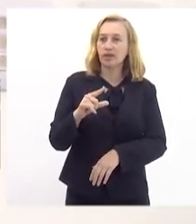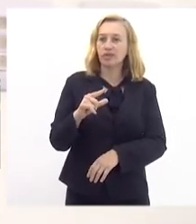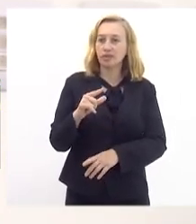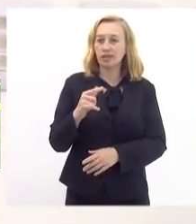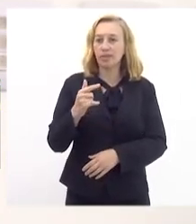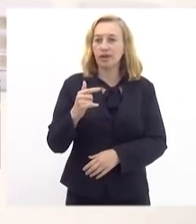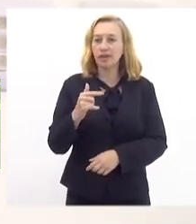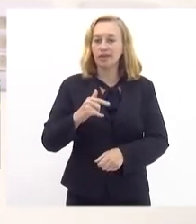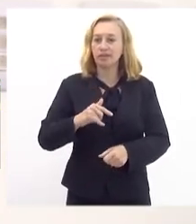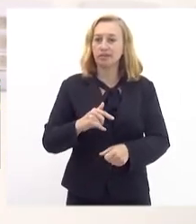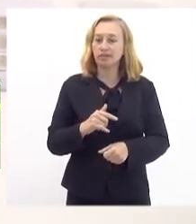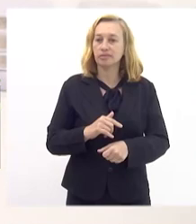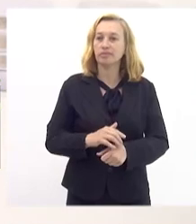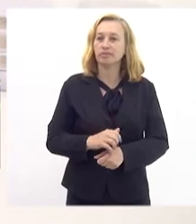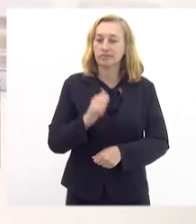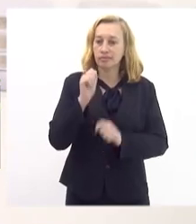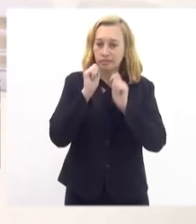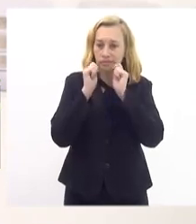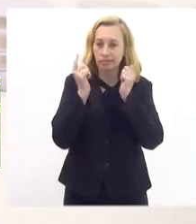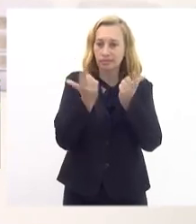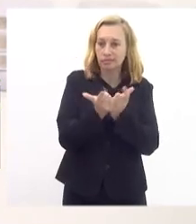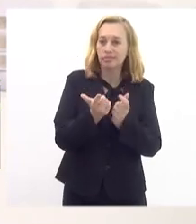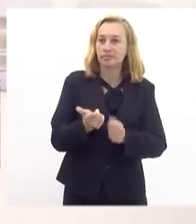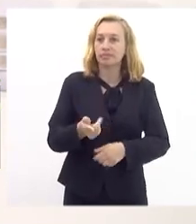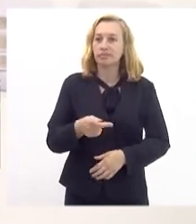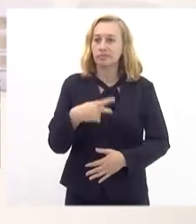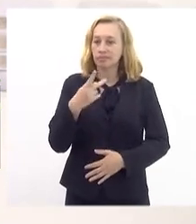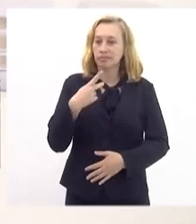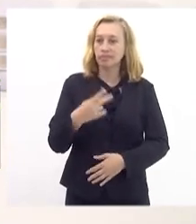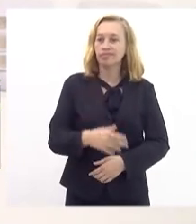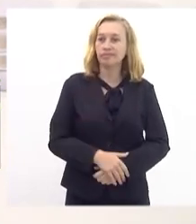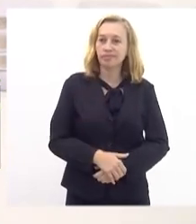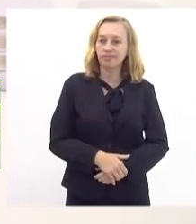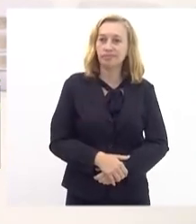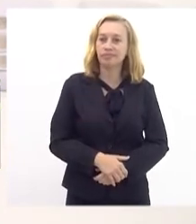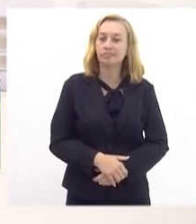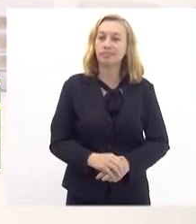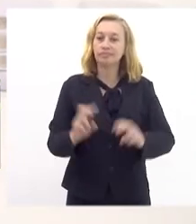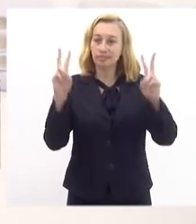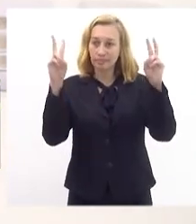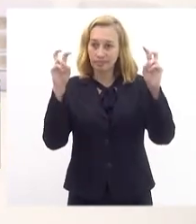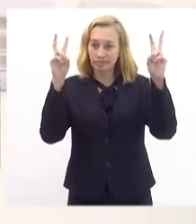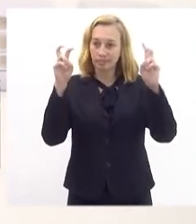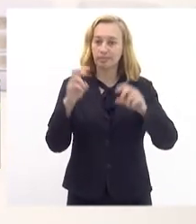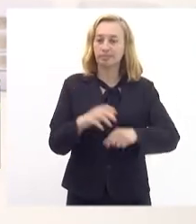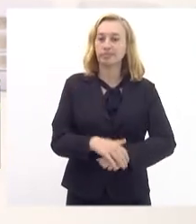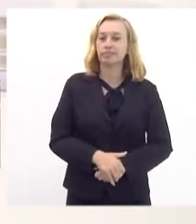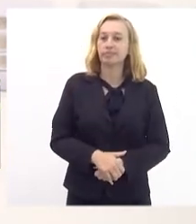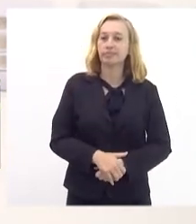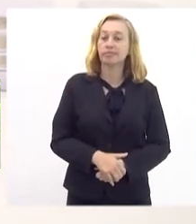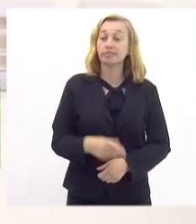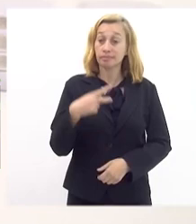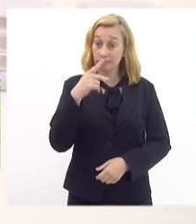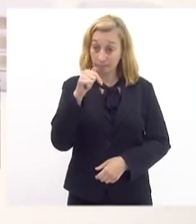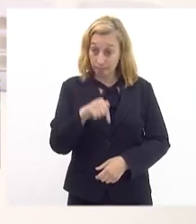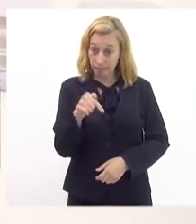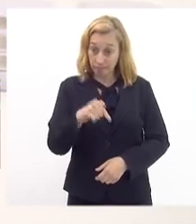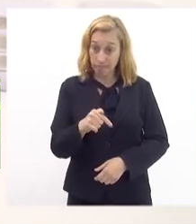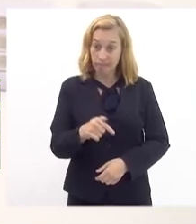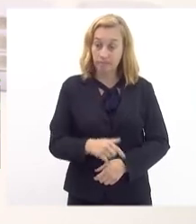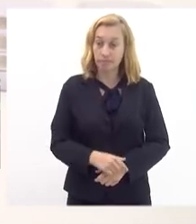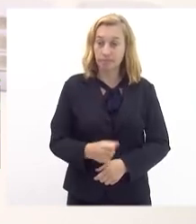estou na alerj para colocar as minhas impressões em relação ao tema é falo aqui